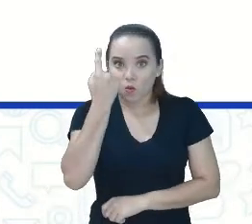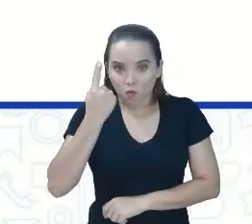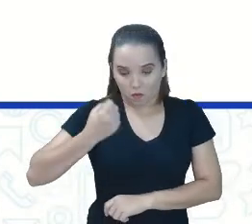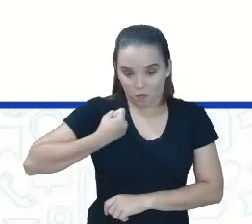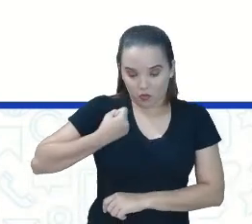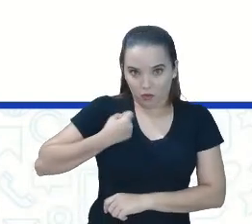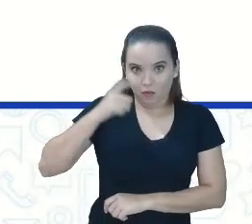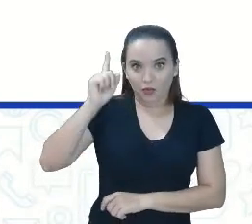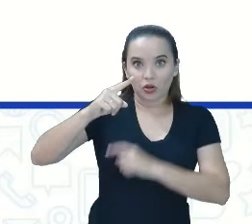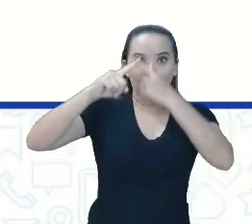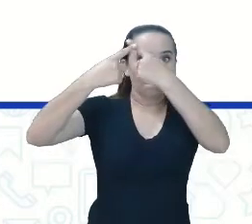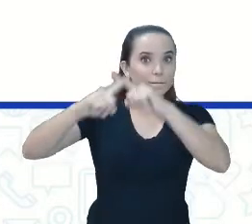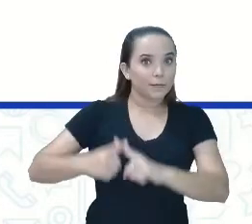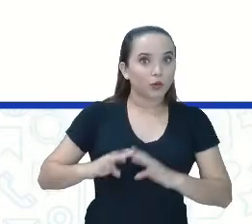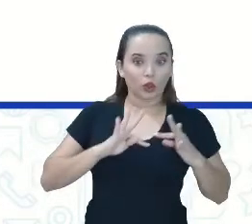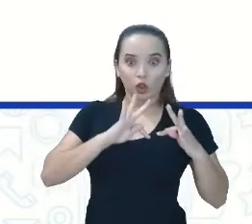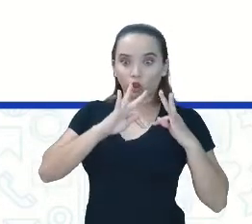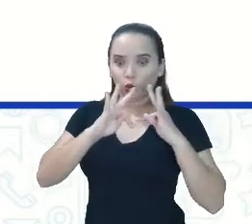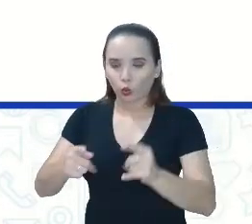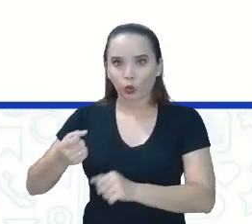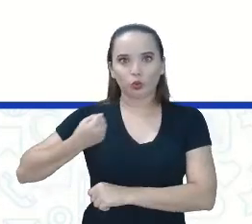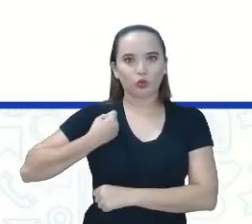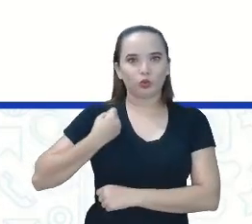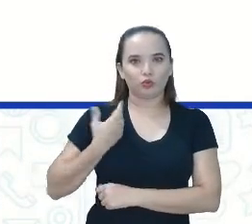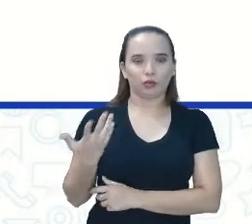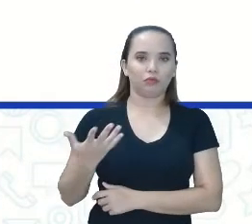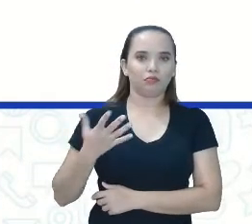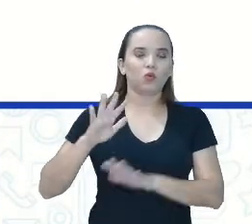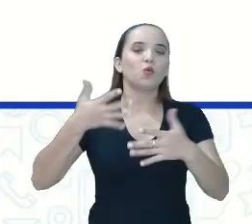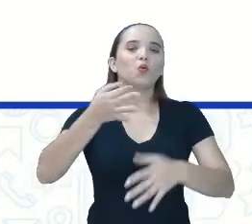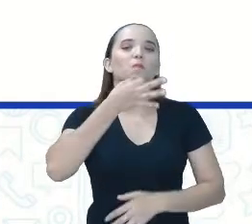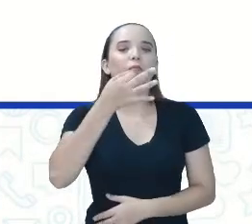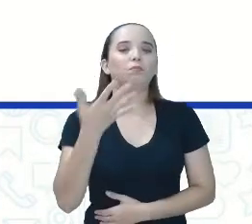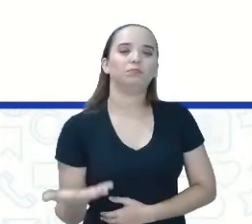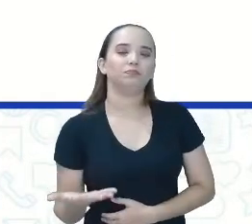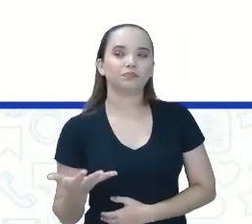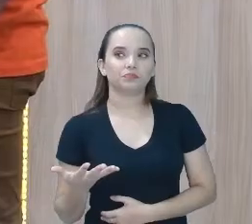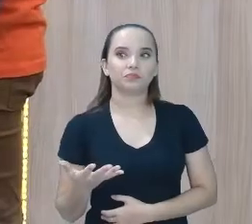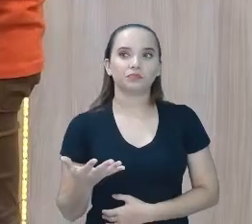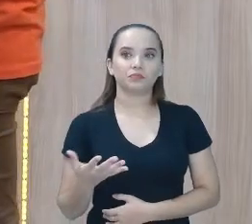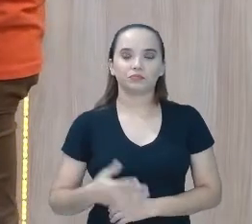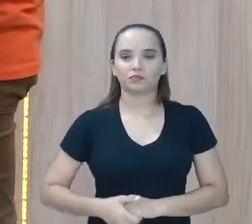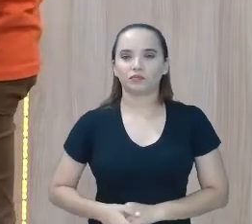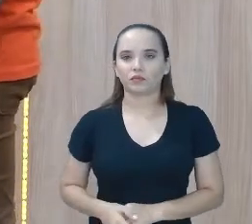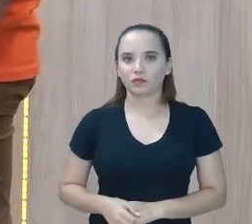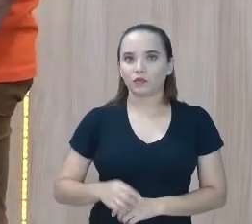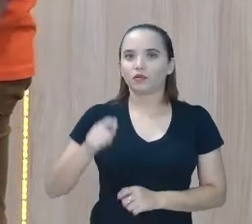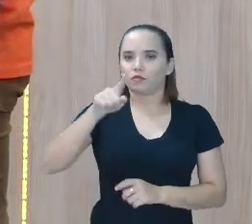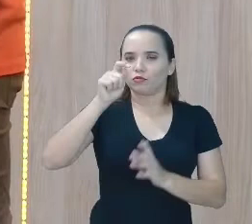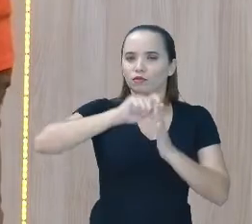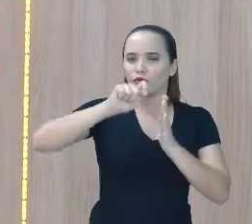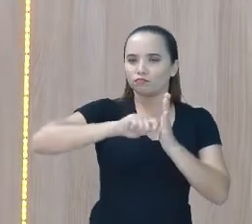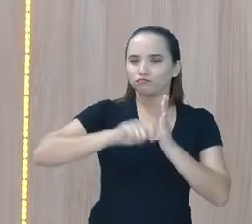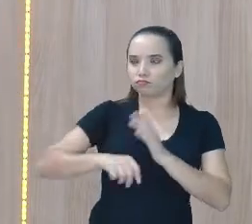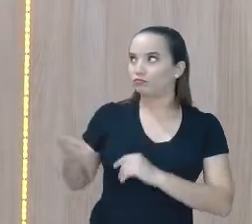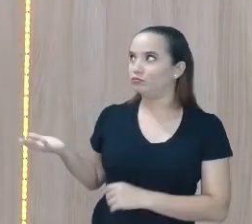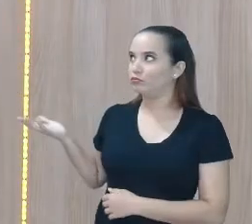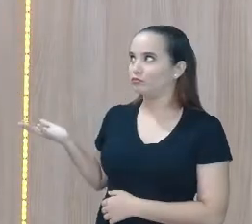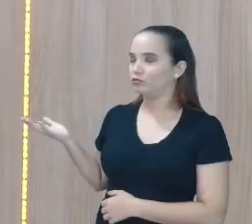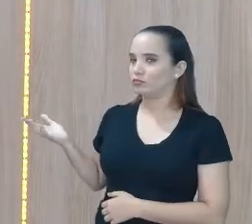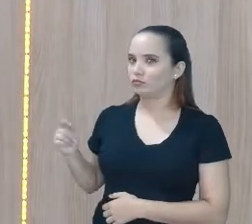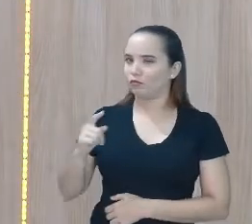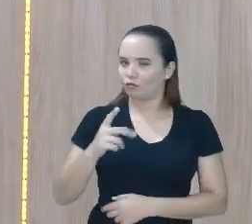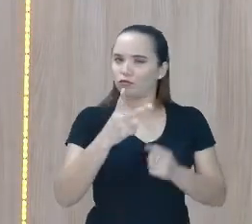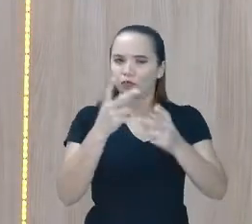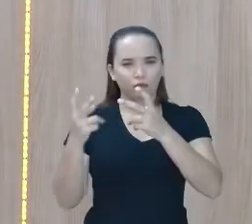todos os números? O que é que você acha? Ó, escreva aqui a mesma tabelinha. Você está vendo aí um